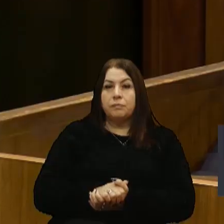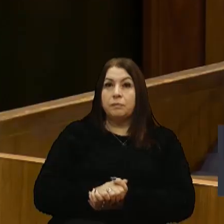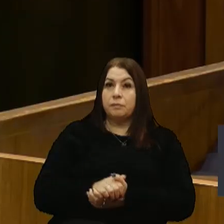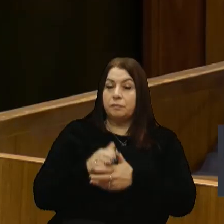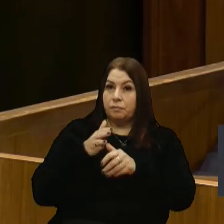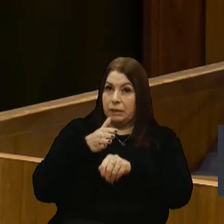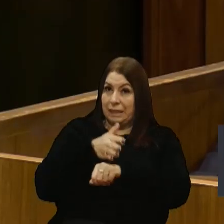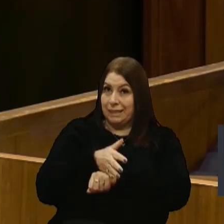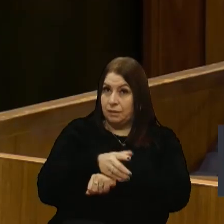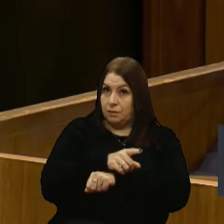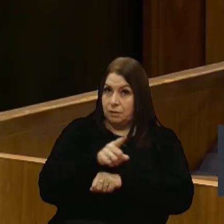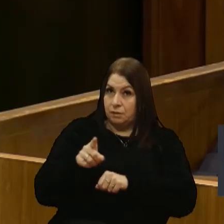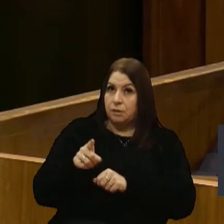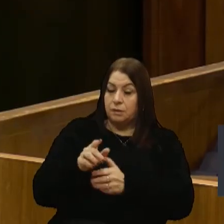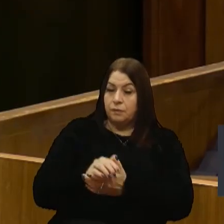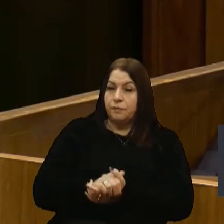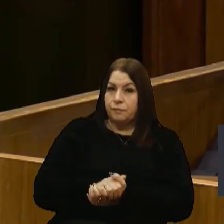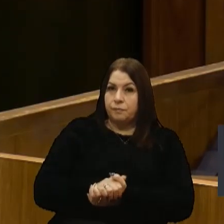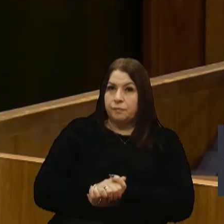acessos